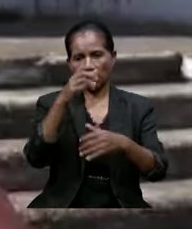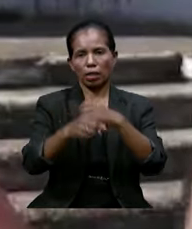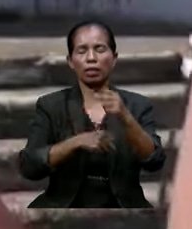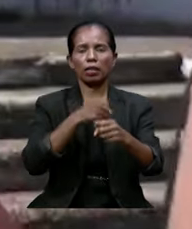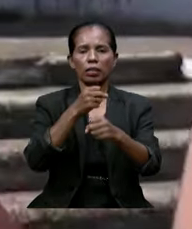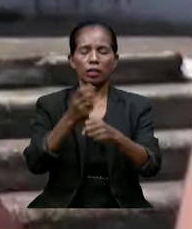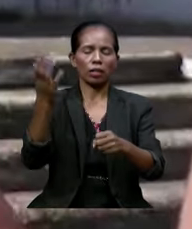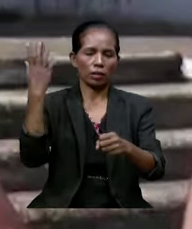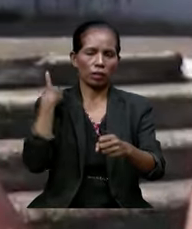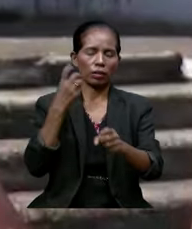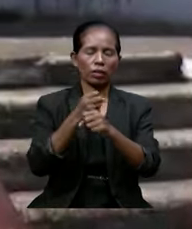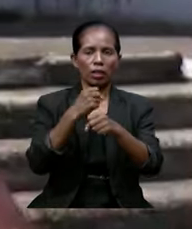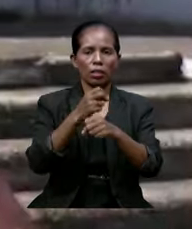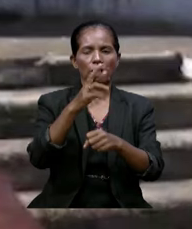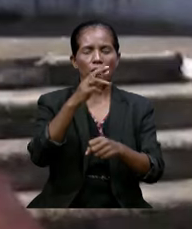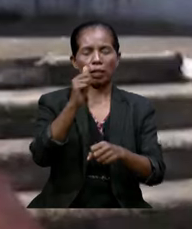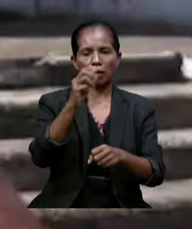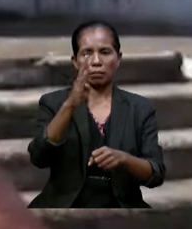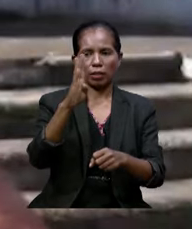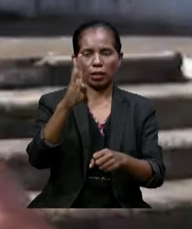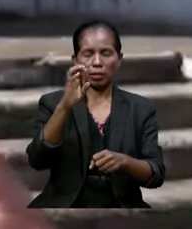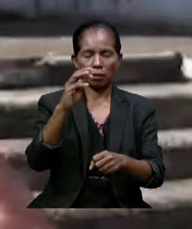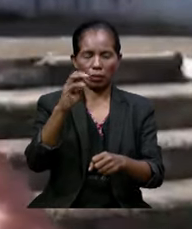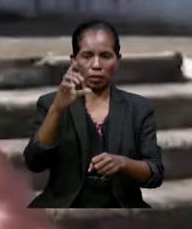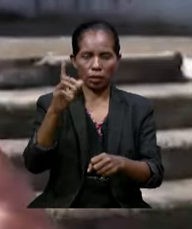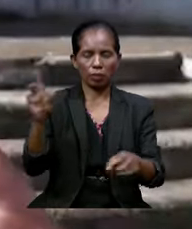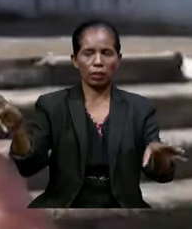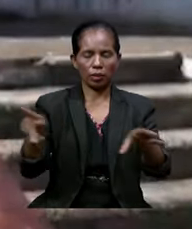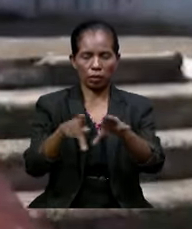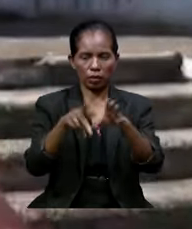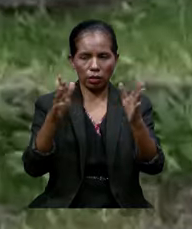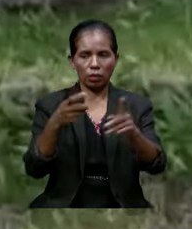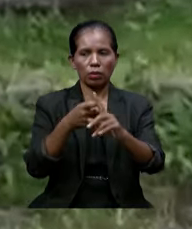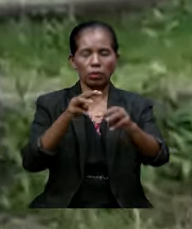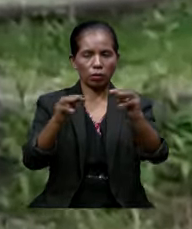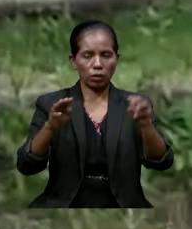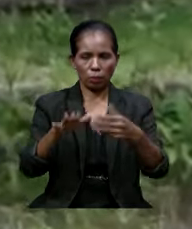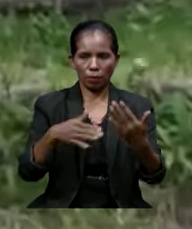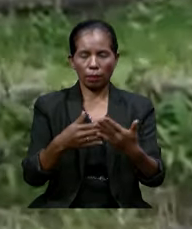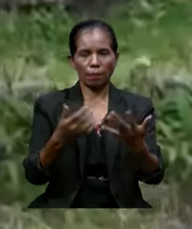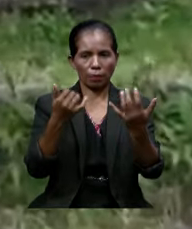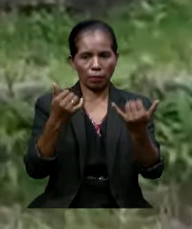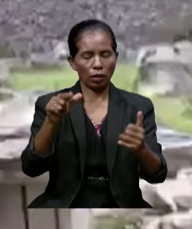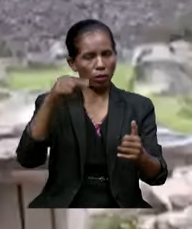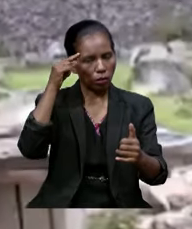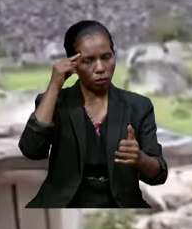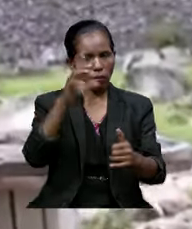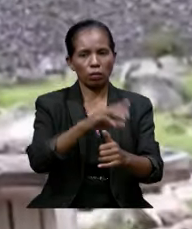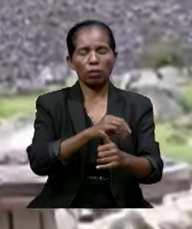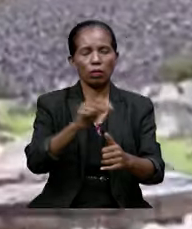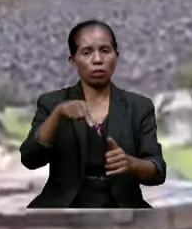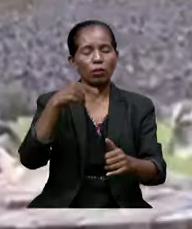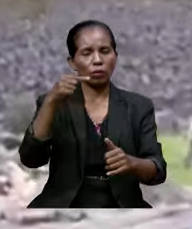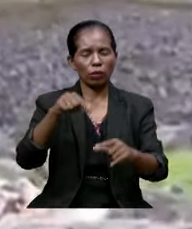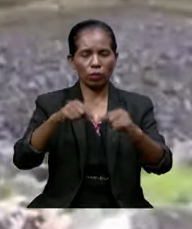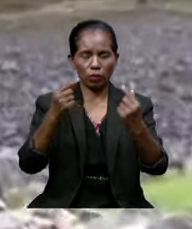ba koto kitahalo Ramelau participação máximo husi município hototo. Daudaung ne grupo comunitário Maubici